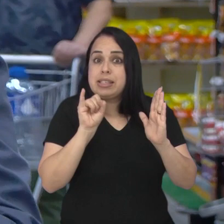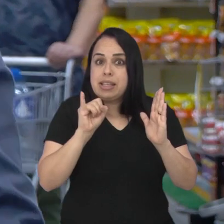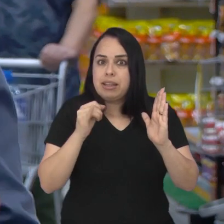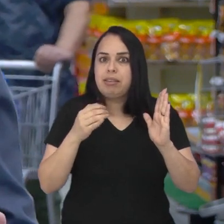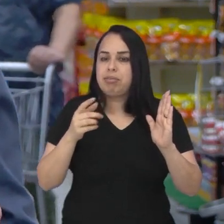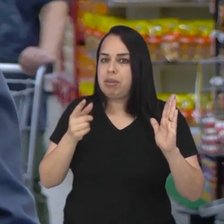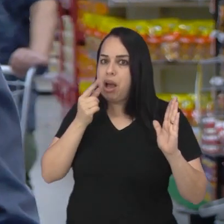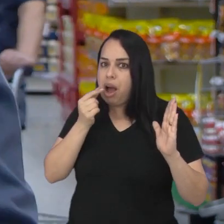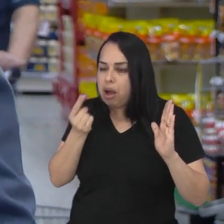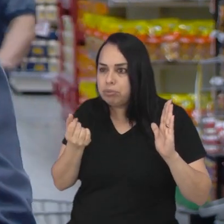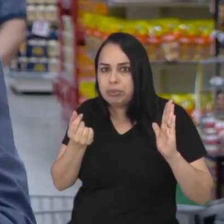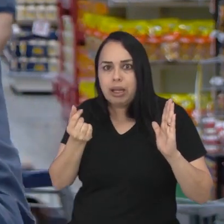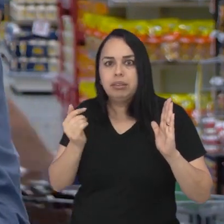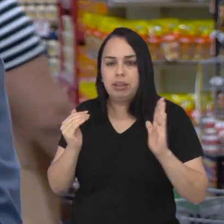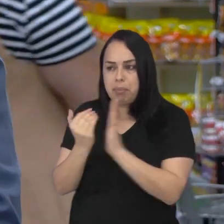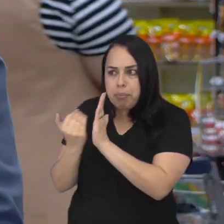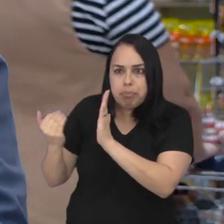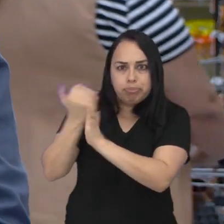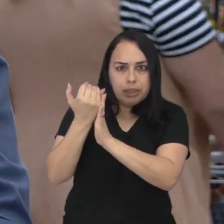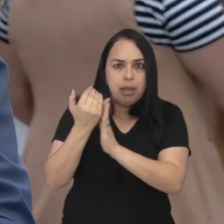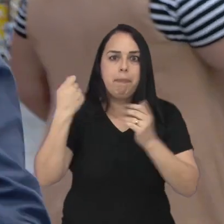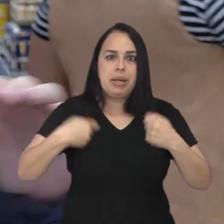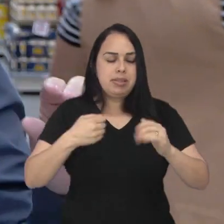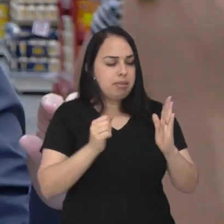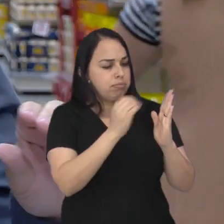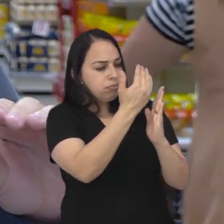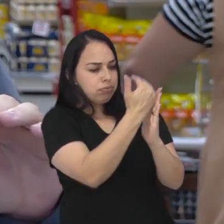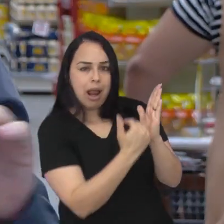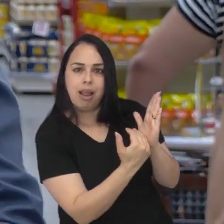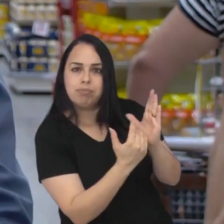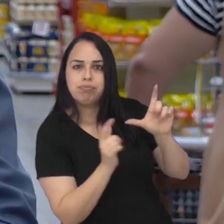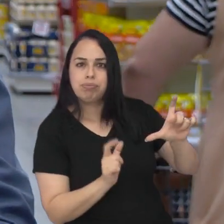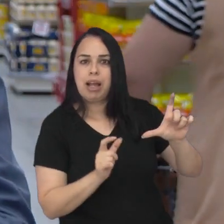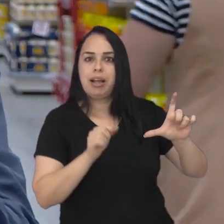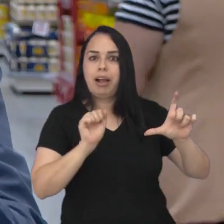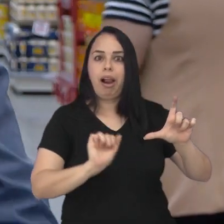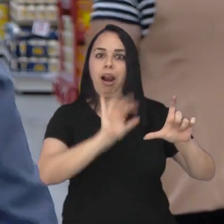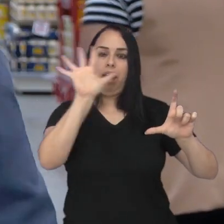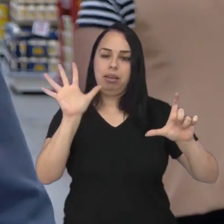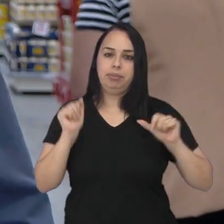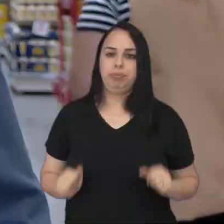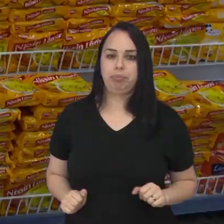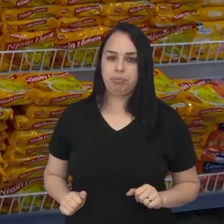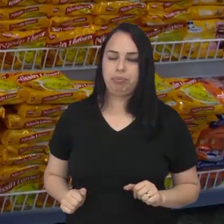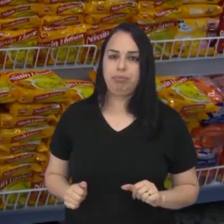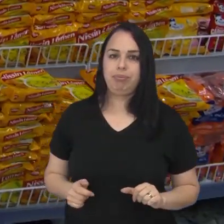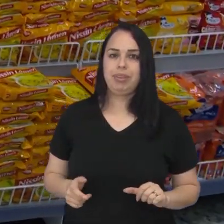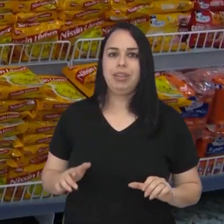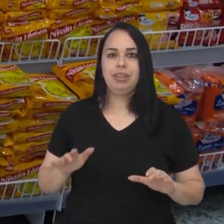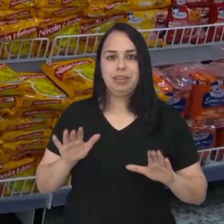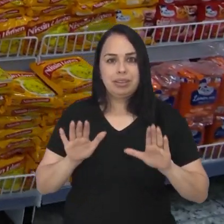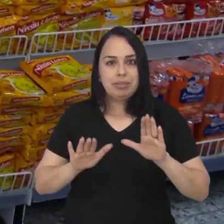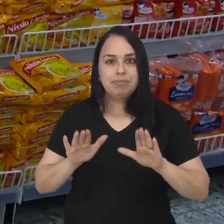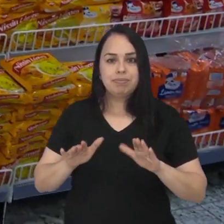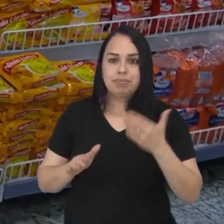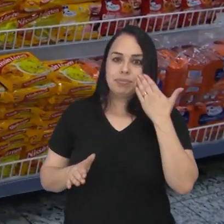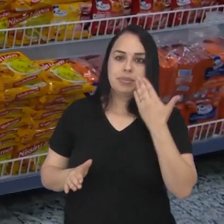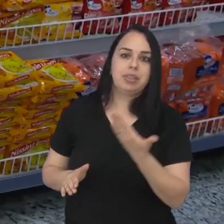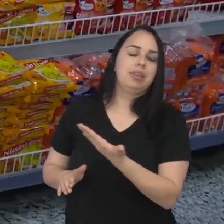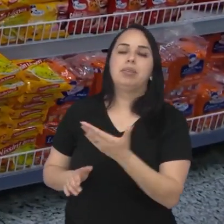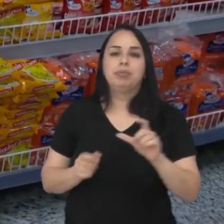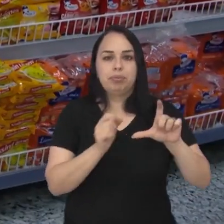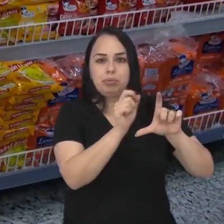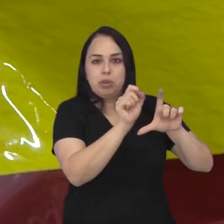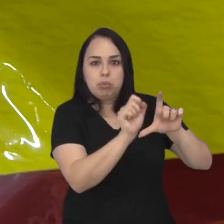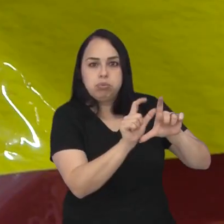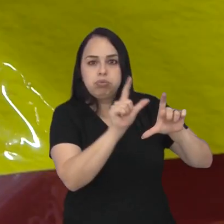com altas quantidades desses ingredientes precisam deixar a informação bem clara na embalagem. Nesse caso, a lupa destaca a